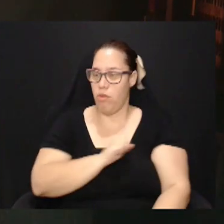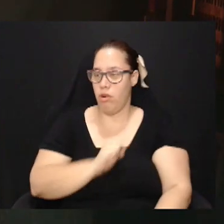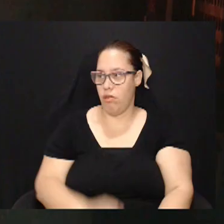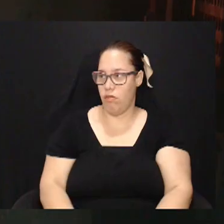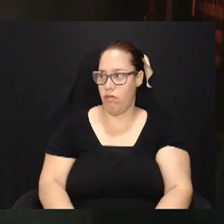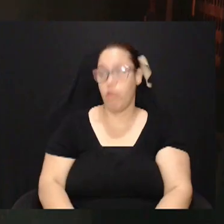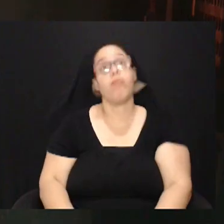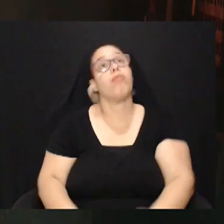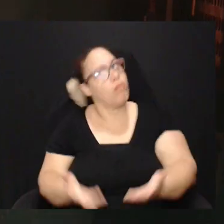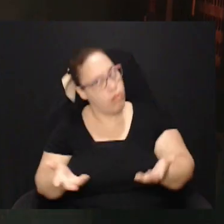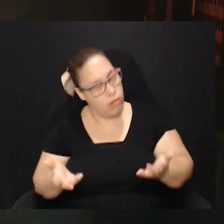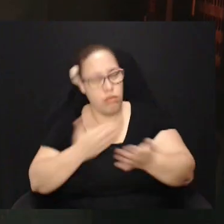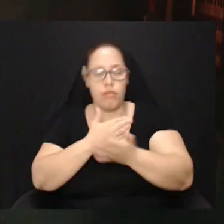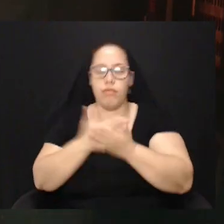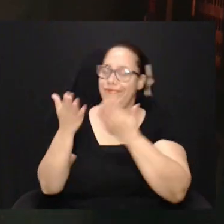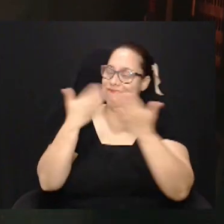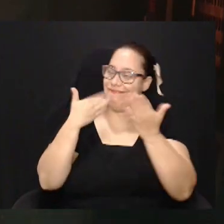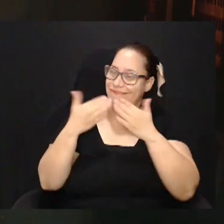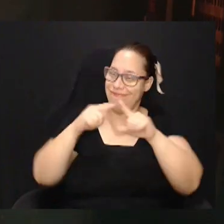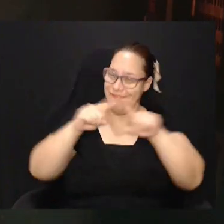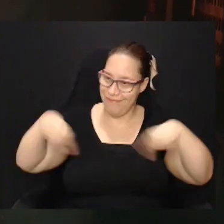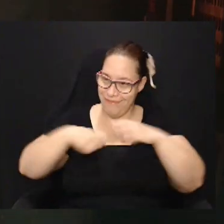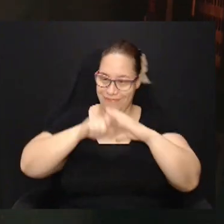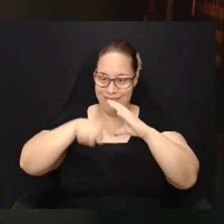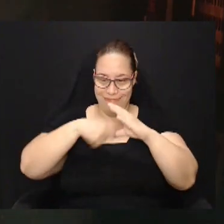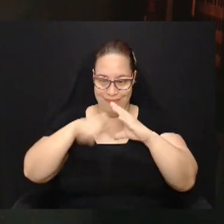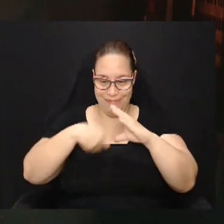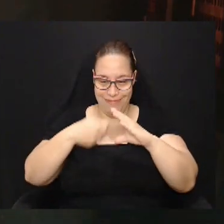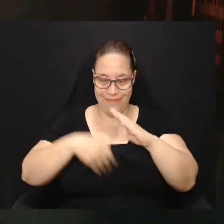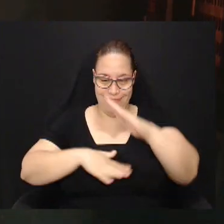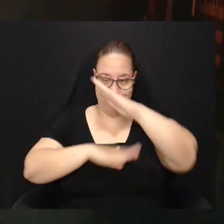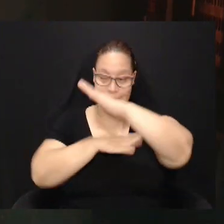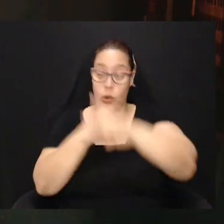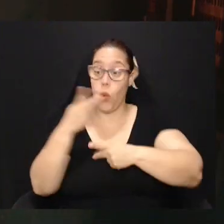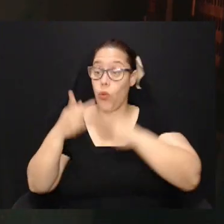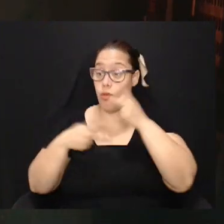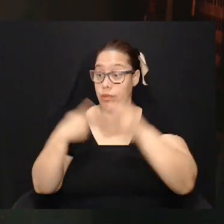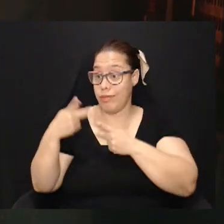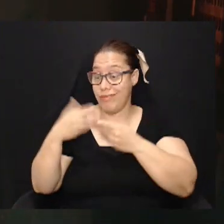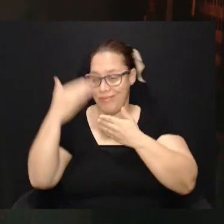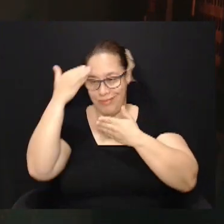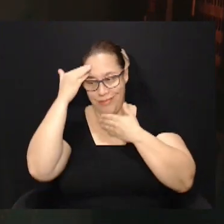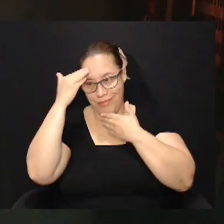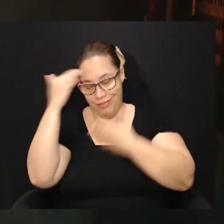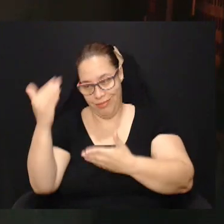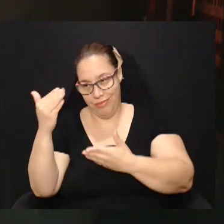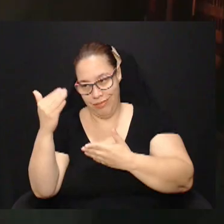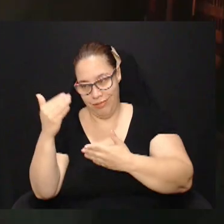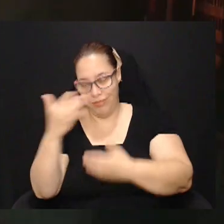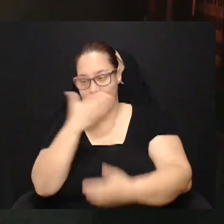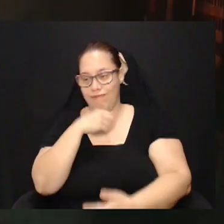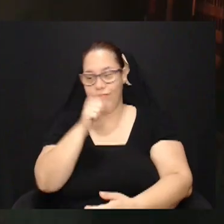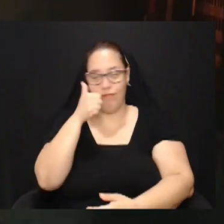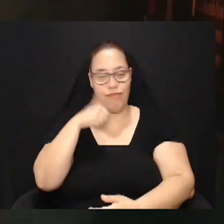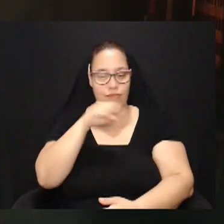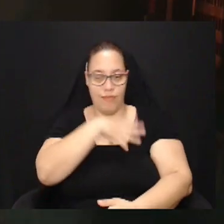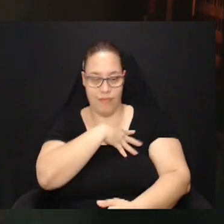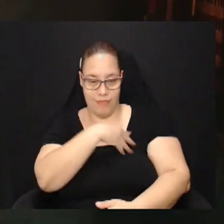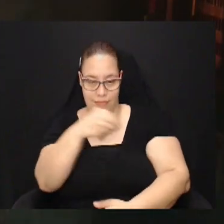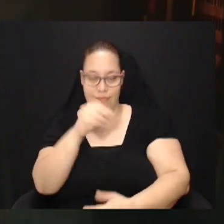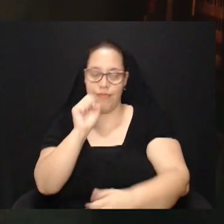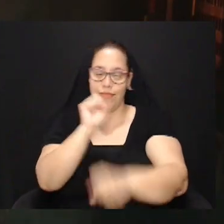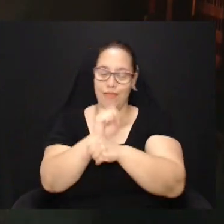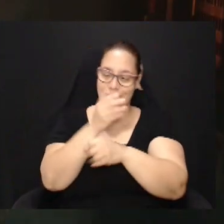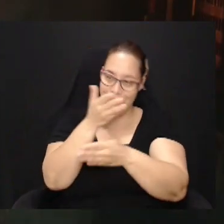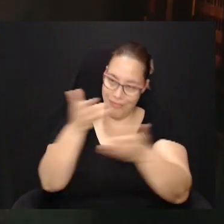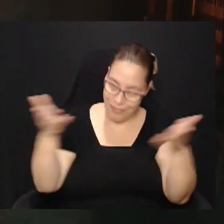gente conversa amanhã aqui no Estúdio Câmara. Vamos falar sobre a gratidão entre pais e filhos. Nós esperamos por você.